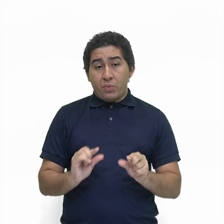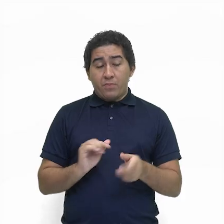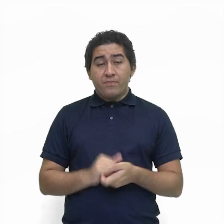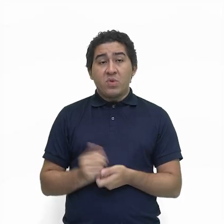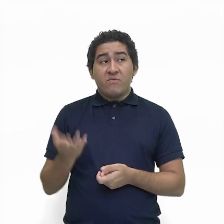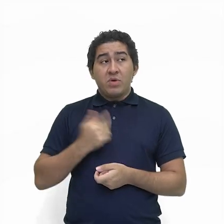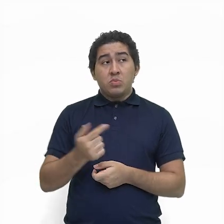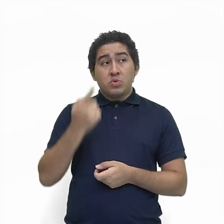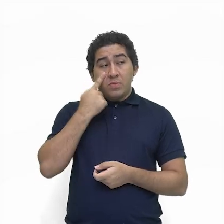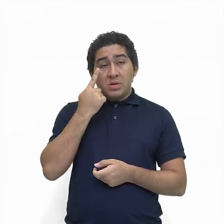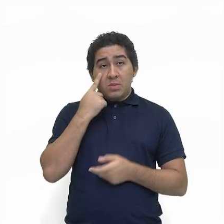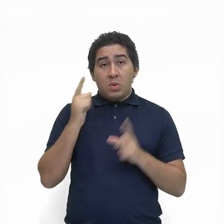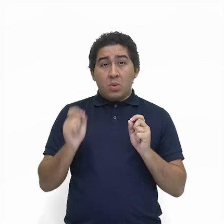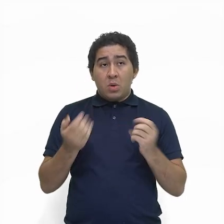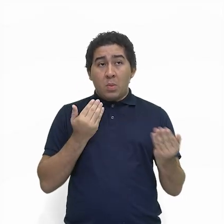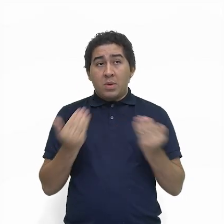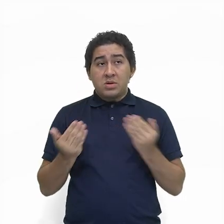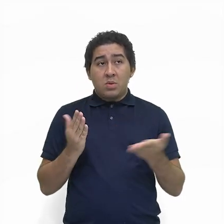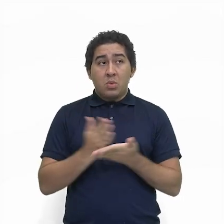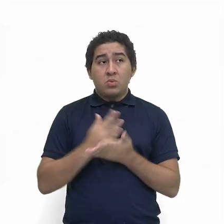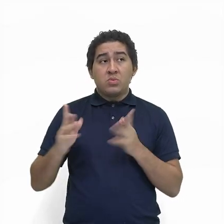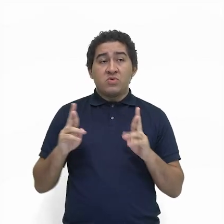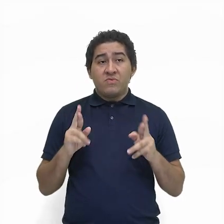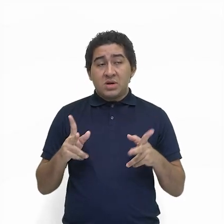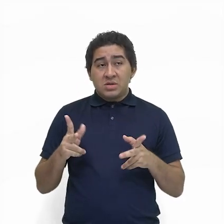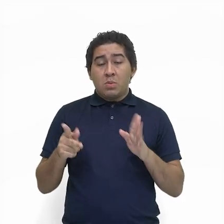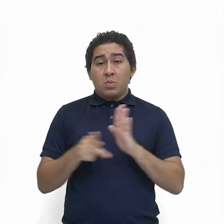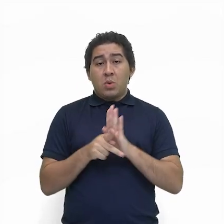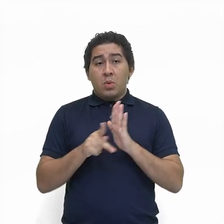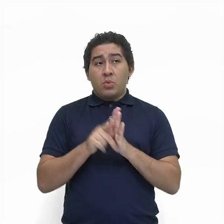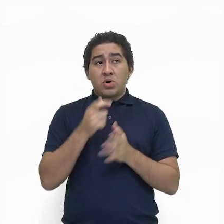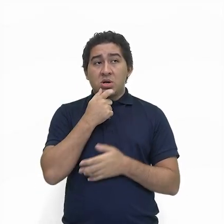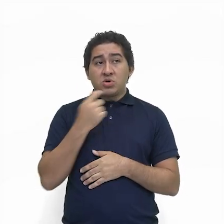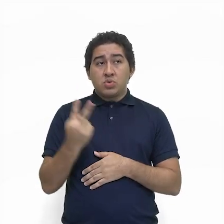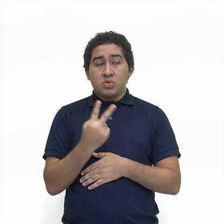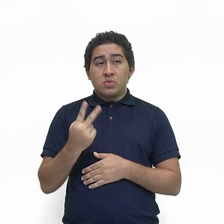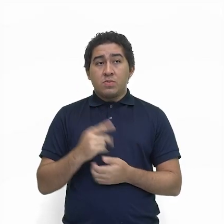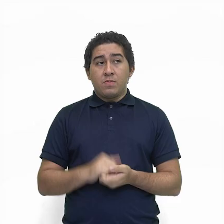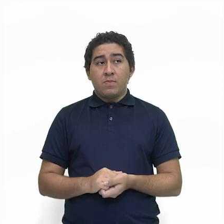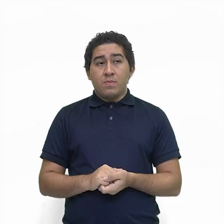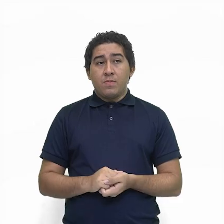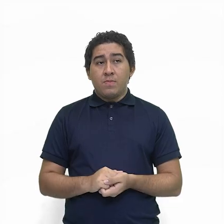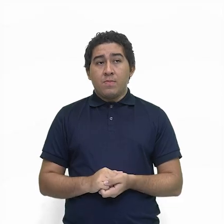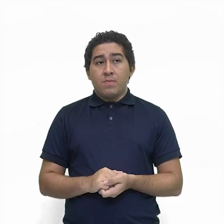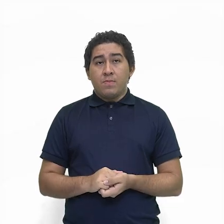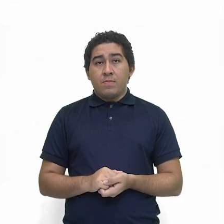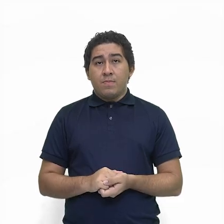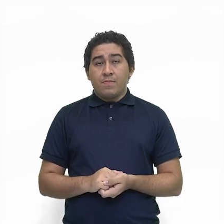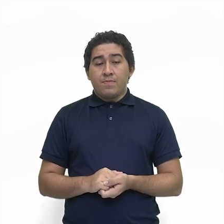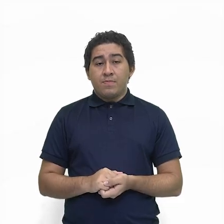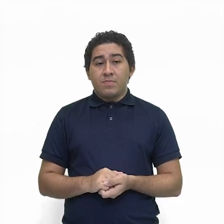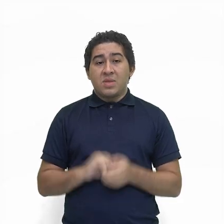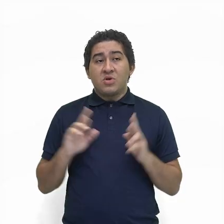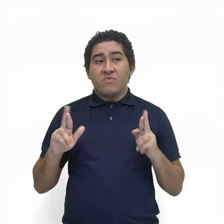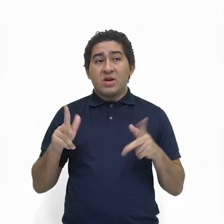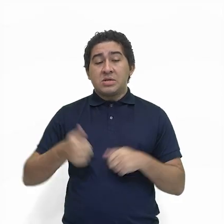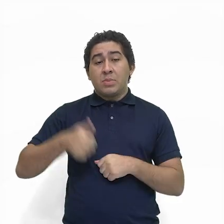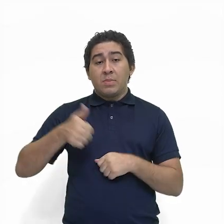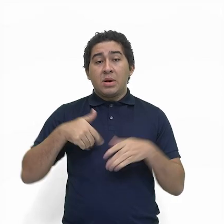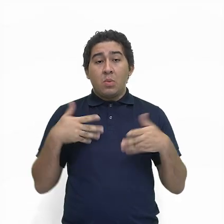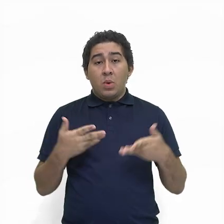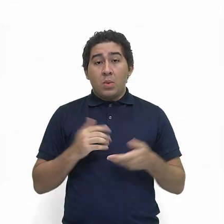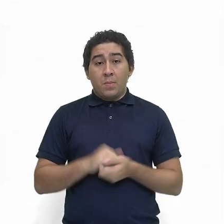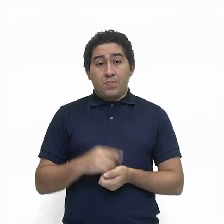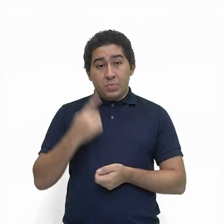observar aqui alguns casos de diferenças entre o inglês americano e o inglês britânico. A primeira diferença é esta aqui, olha